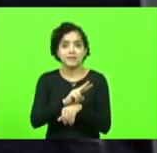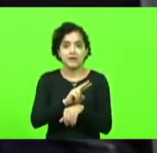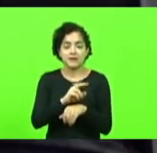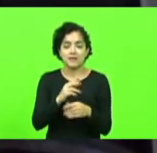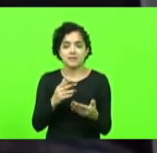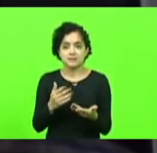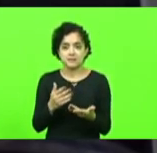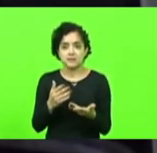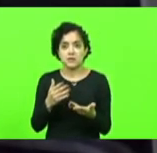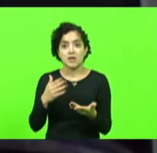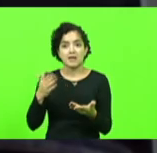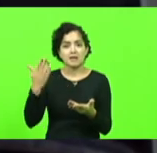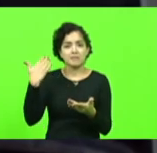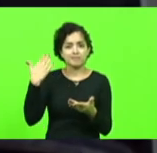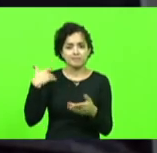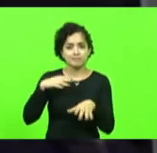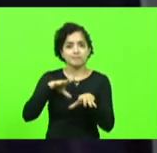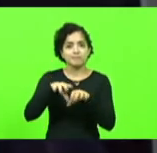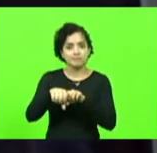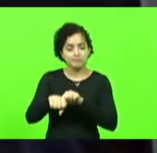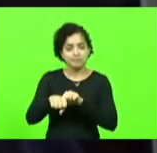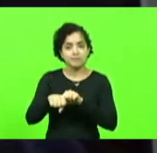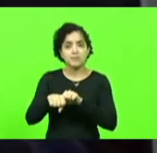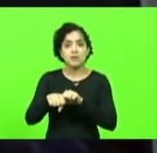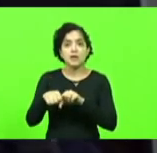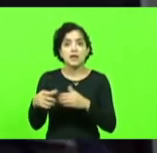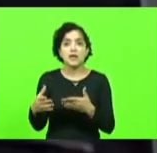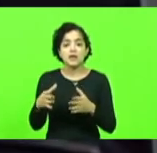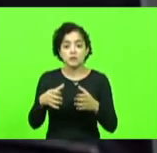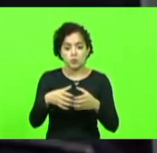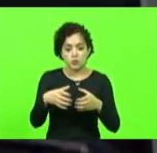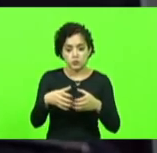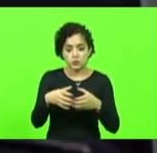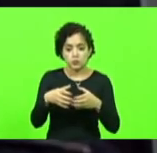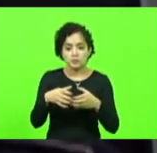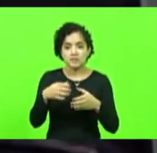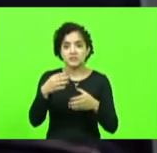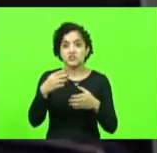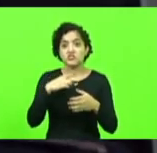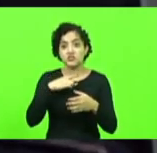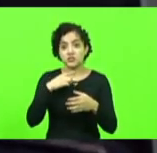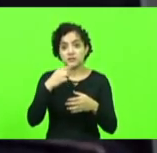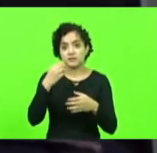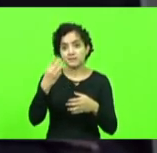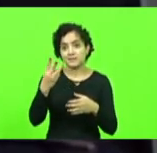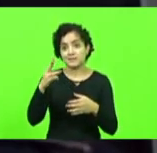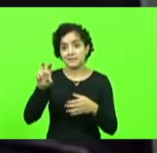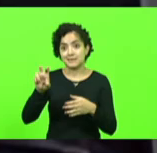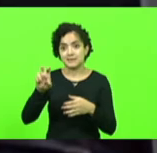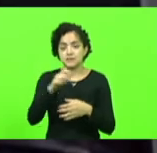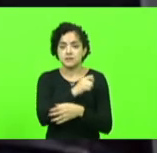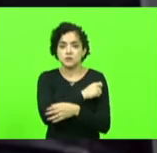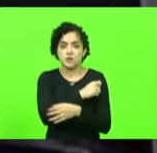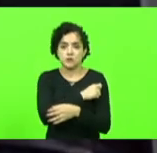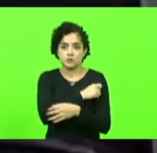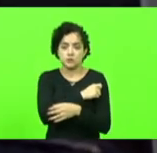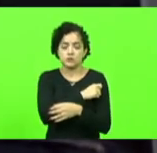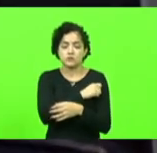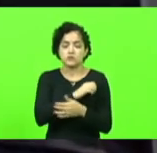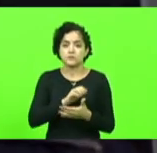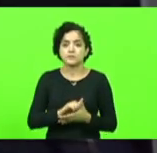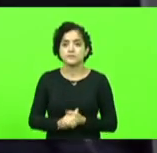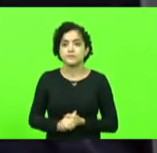eu me formei anos atrás, 3 anos atrás, a minha turma já se formou com 35 alunos, acessaram 60, se formaram